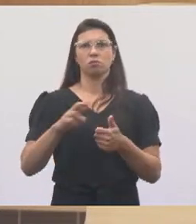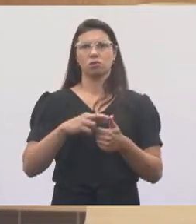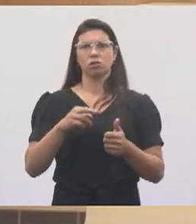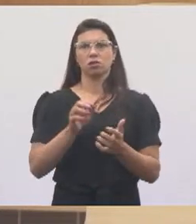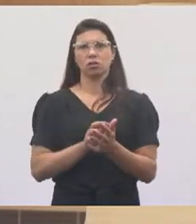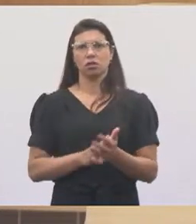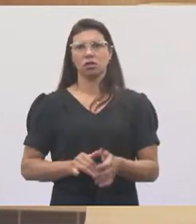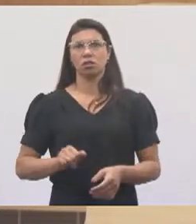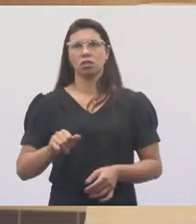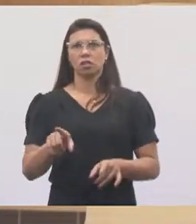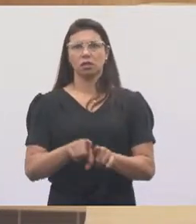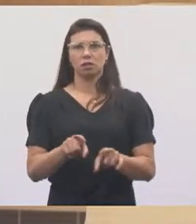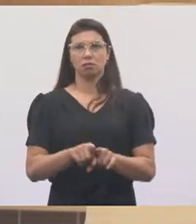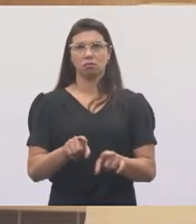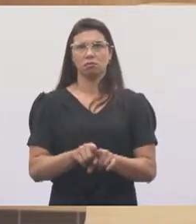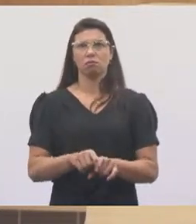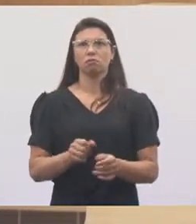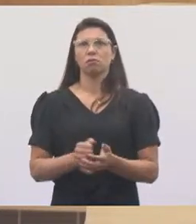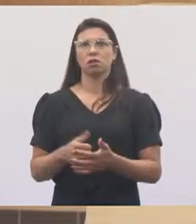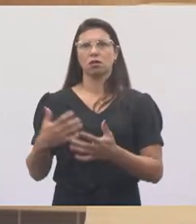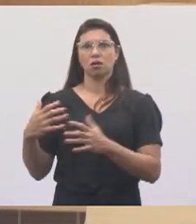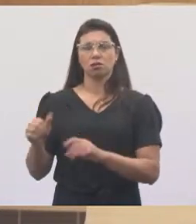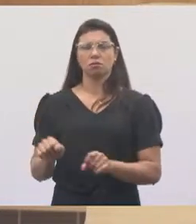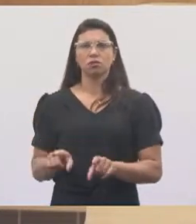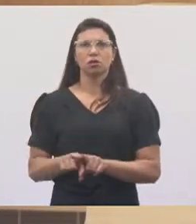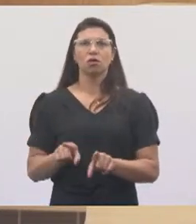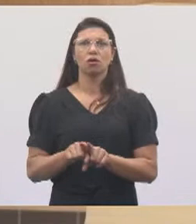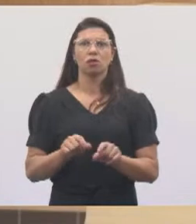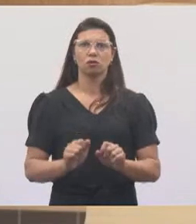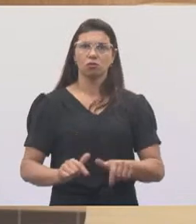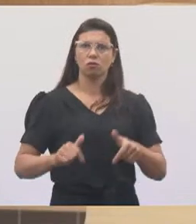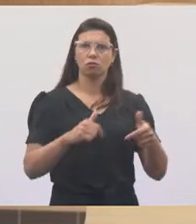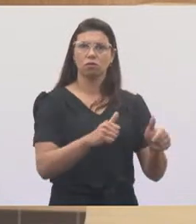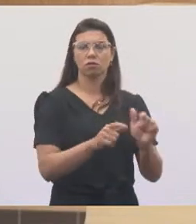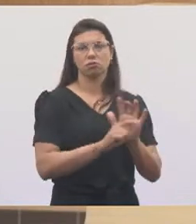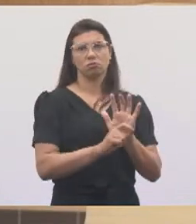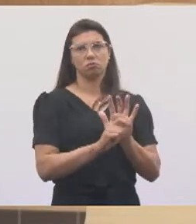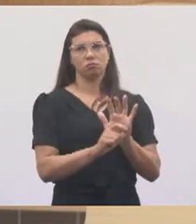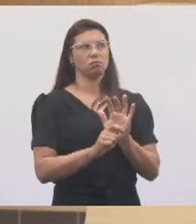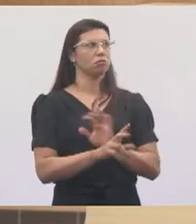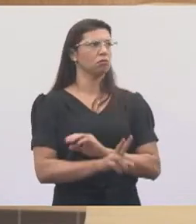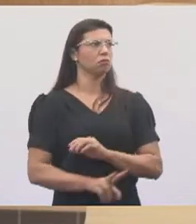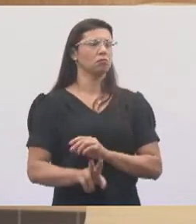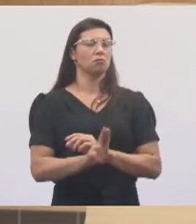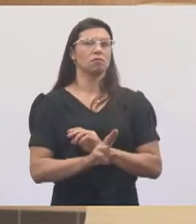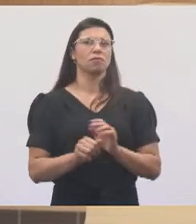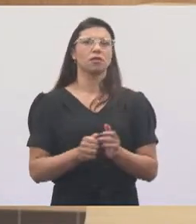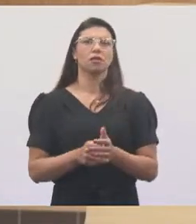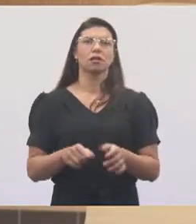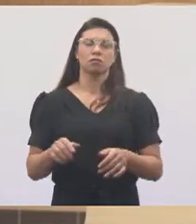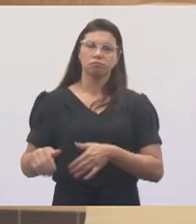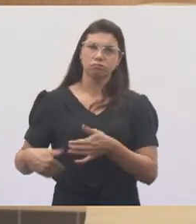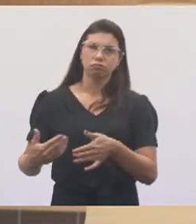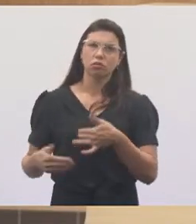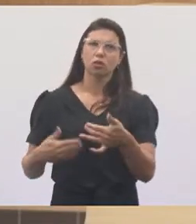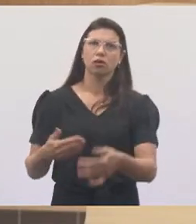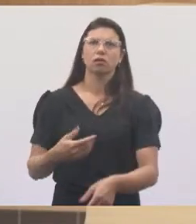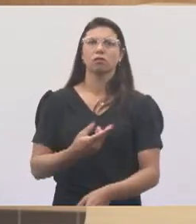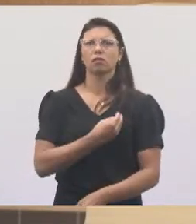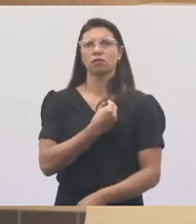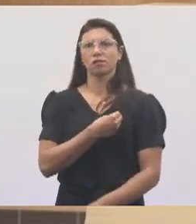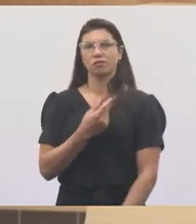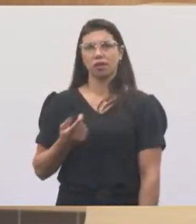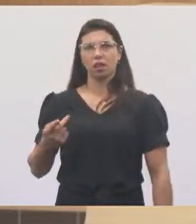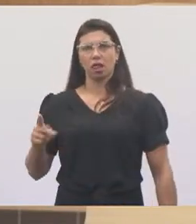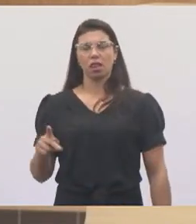de 2001, pelos relevantes serviços prestados à sociedade no combate ao tráfico. Essa é a trajetória profícua e